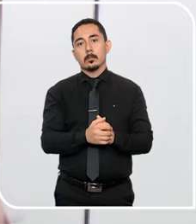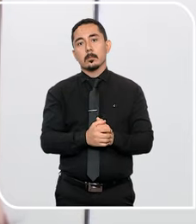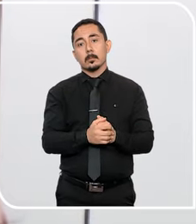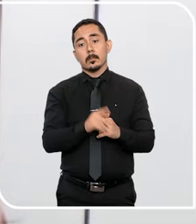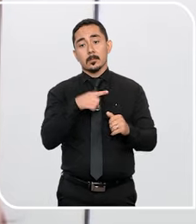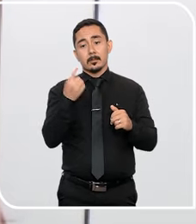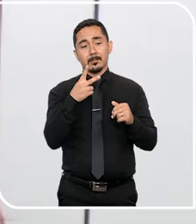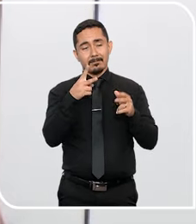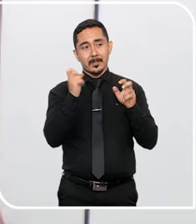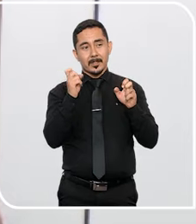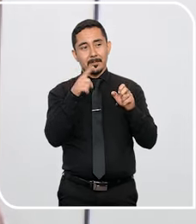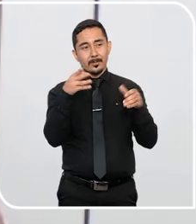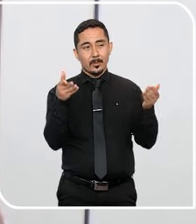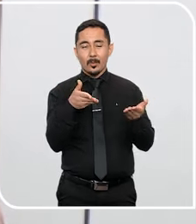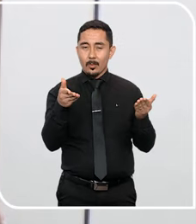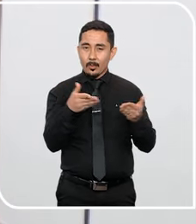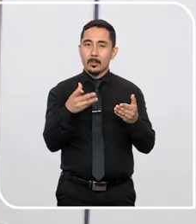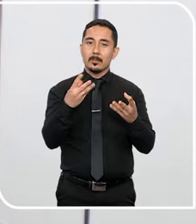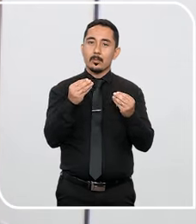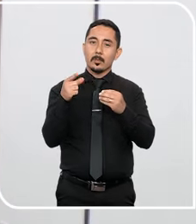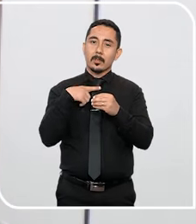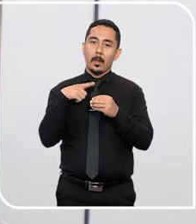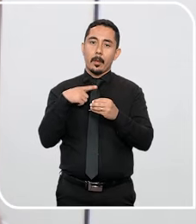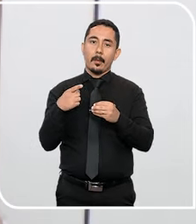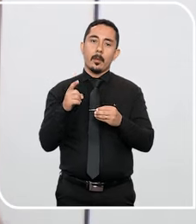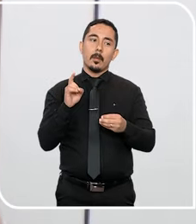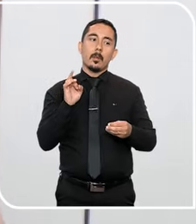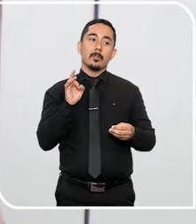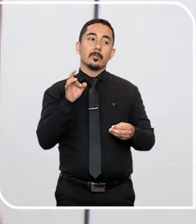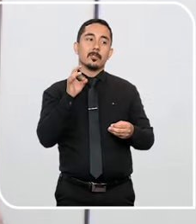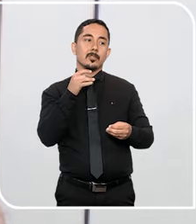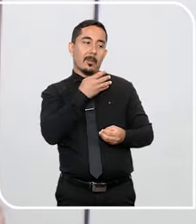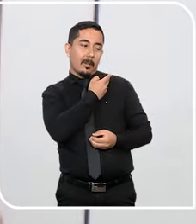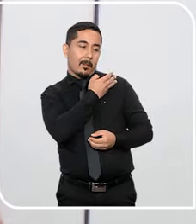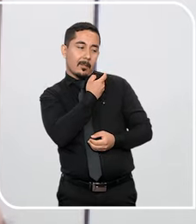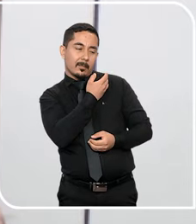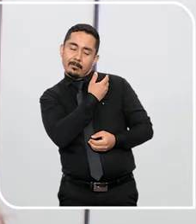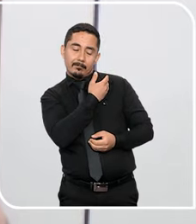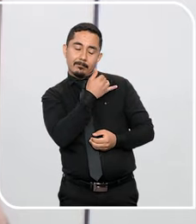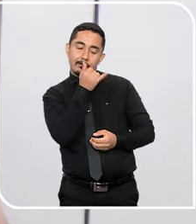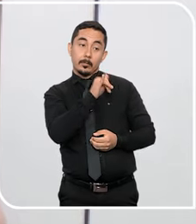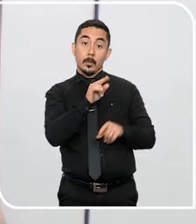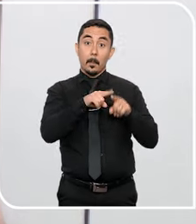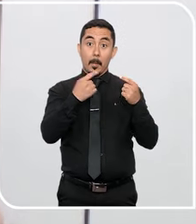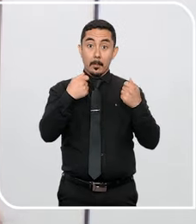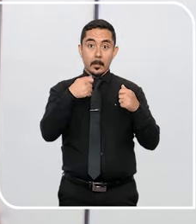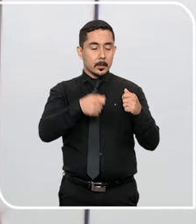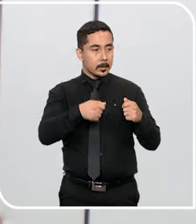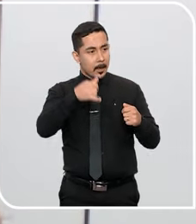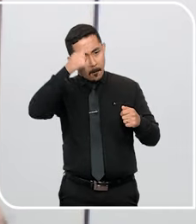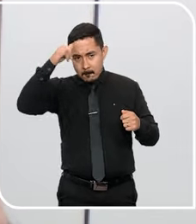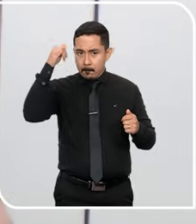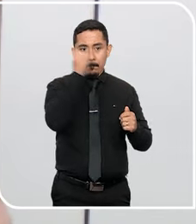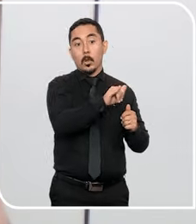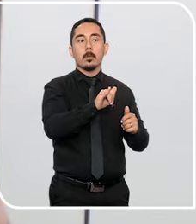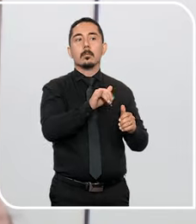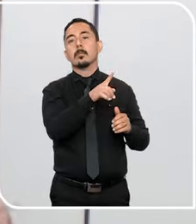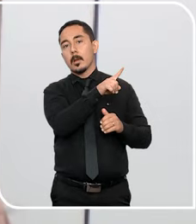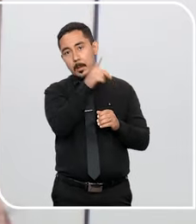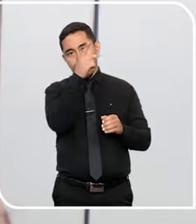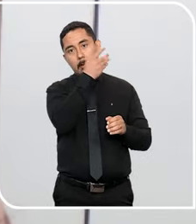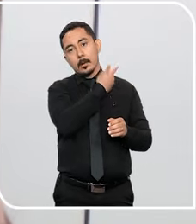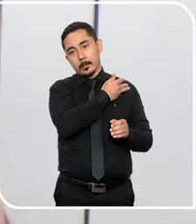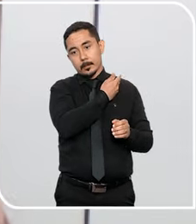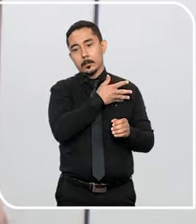eh a gente escuta muito hoje né a frase não basta não ser racista a gente precisa ser antiracista